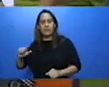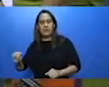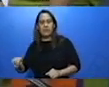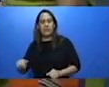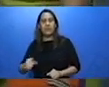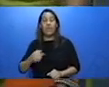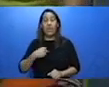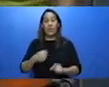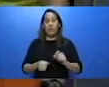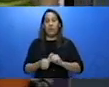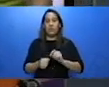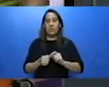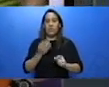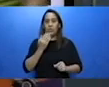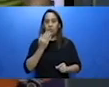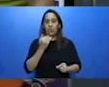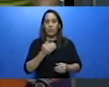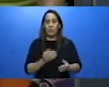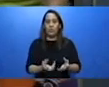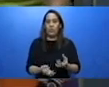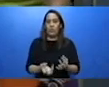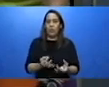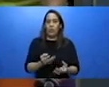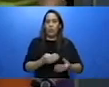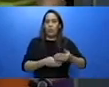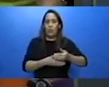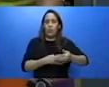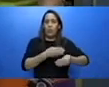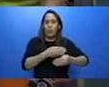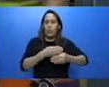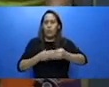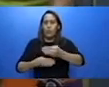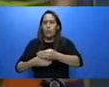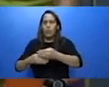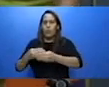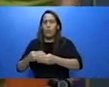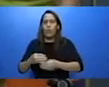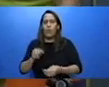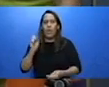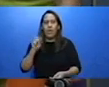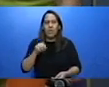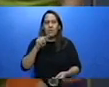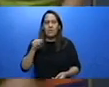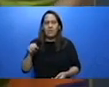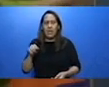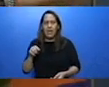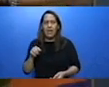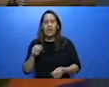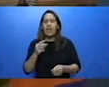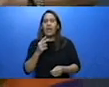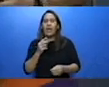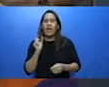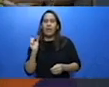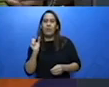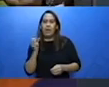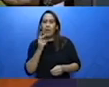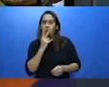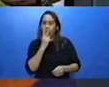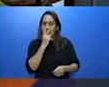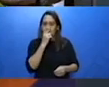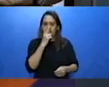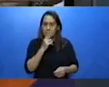de tijolos. Assinale o sinônimo de fazer. Qual que é a